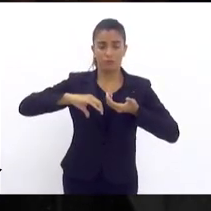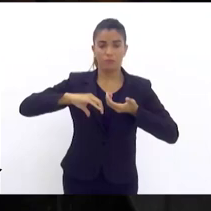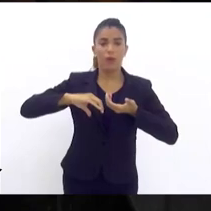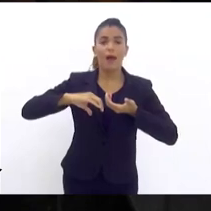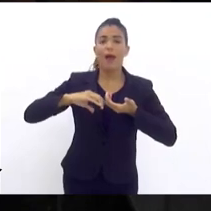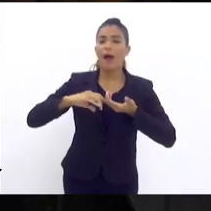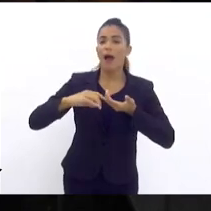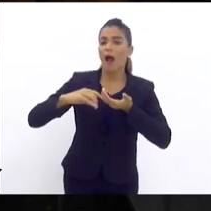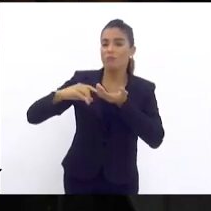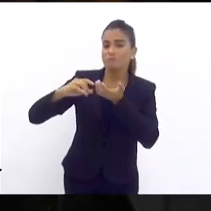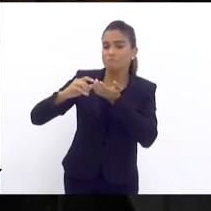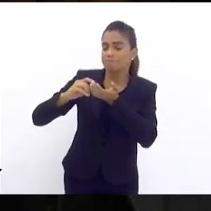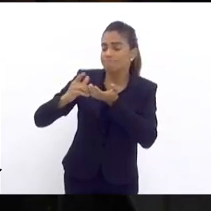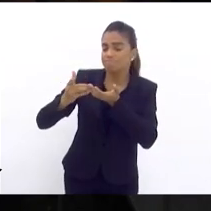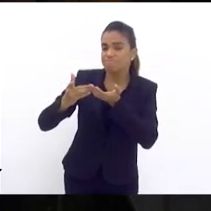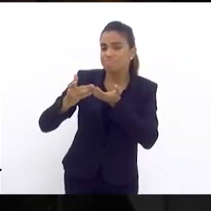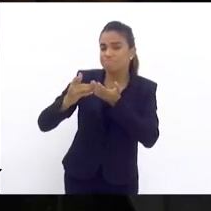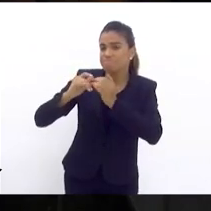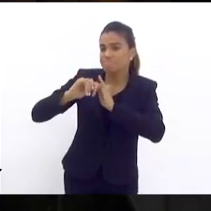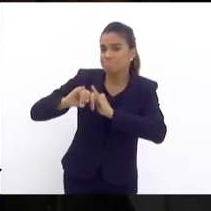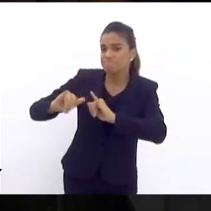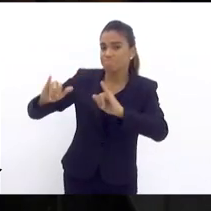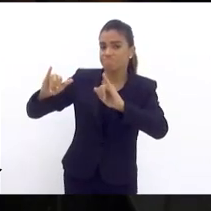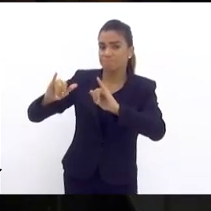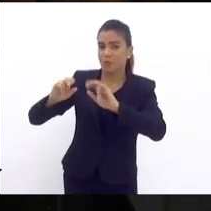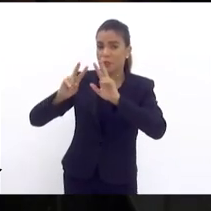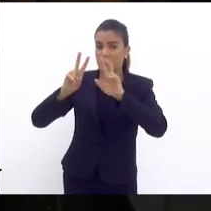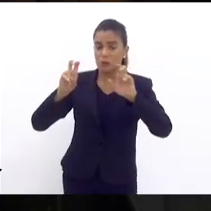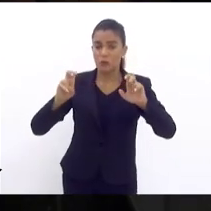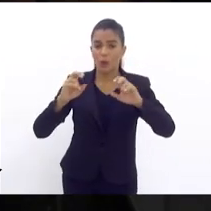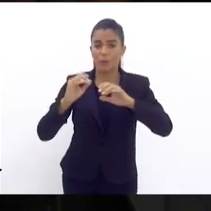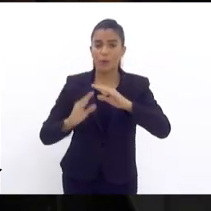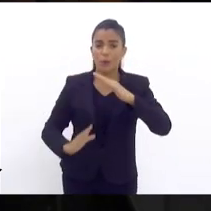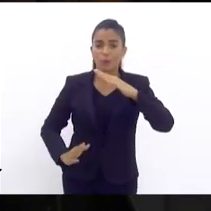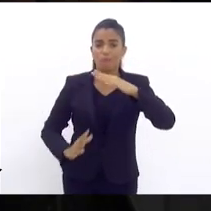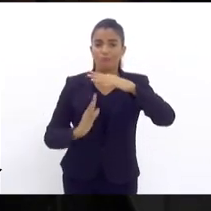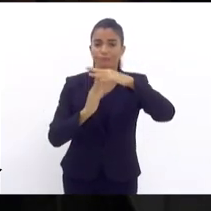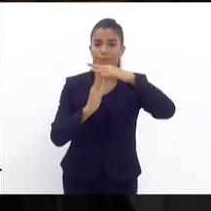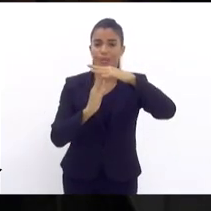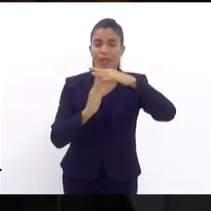a mensagem do teto de gastos